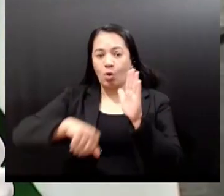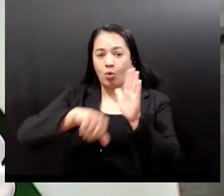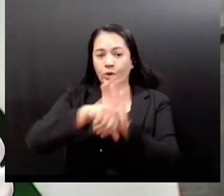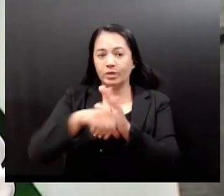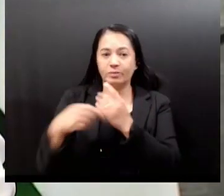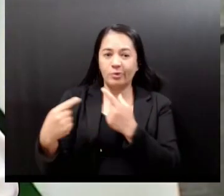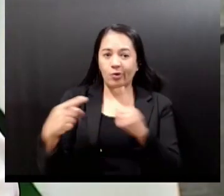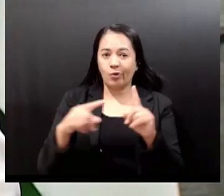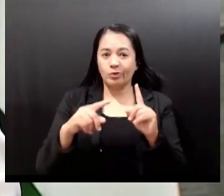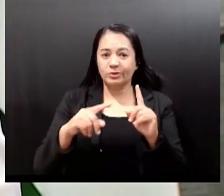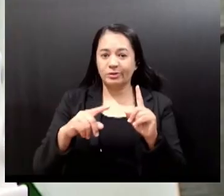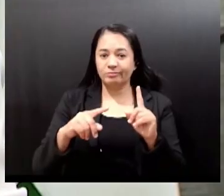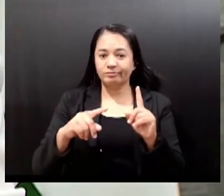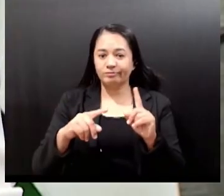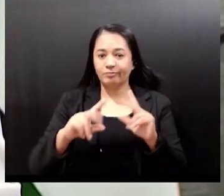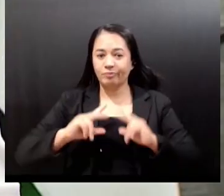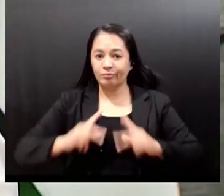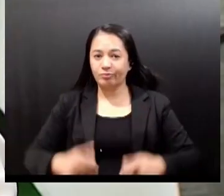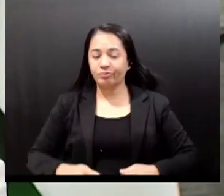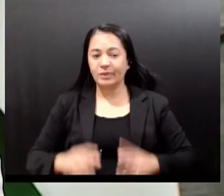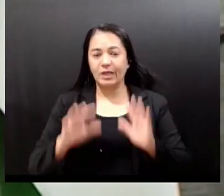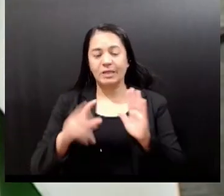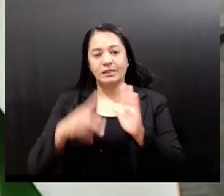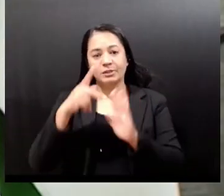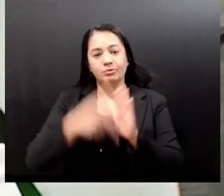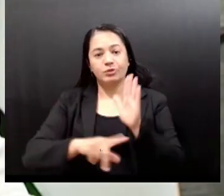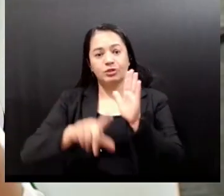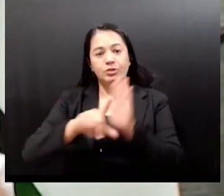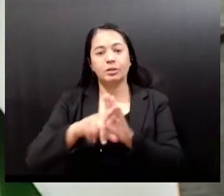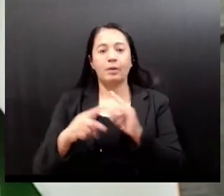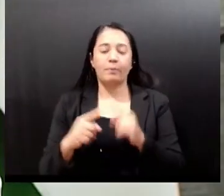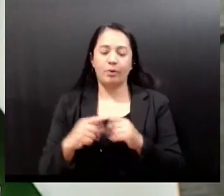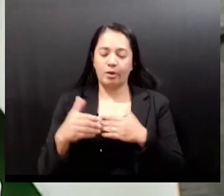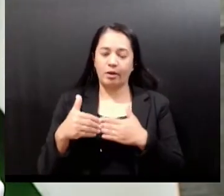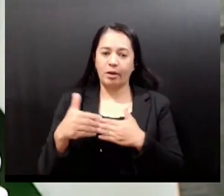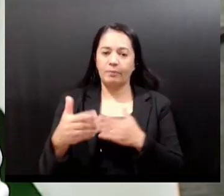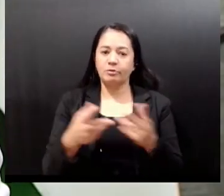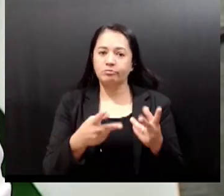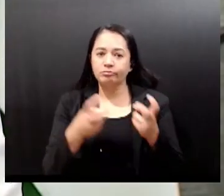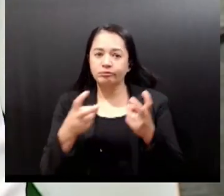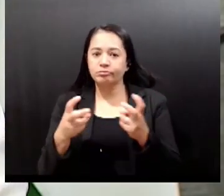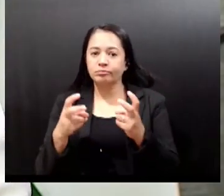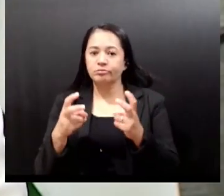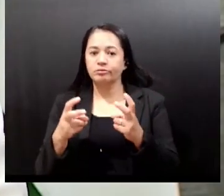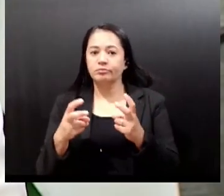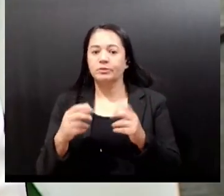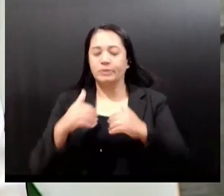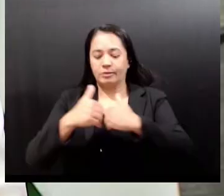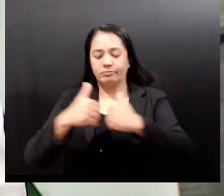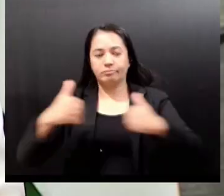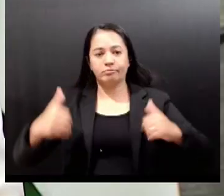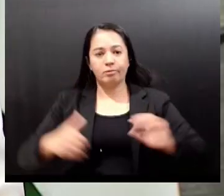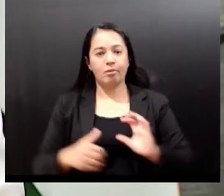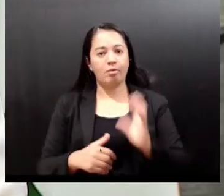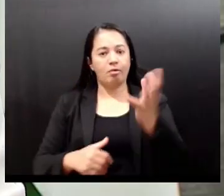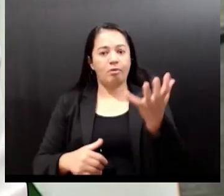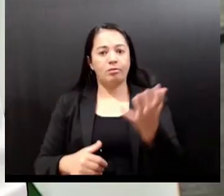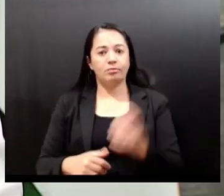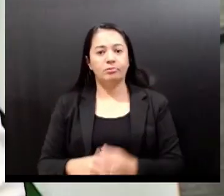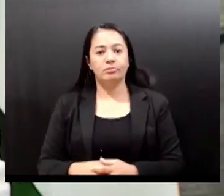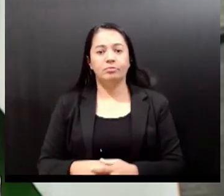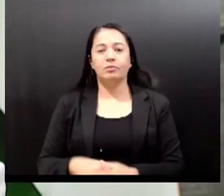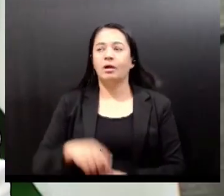Esse projeto de lei veio porque, a partir da identificação desse apartheid que acontece lá na região